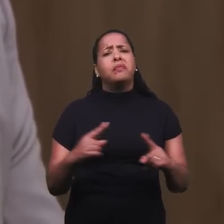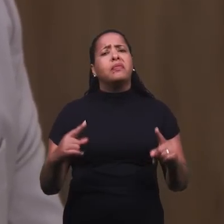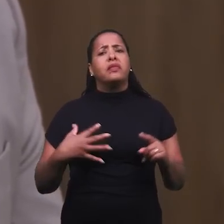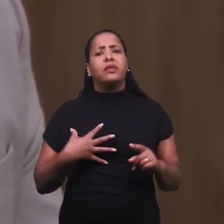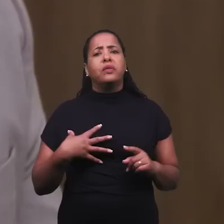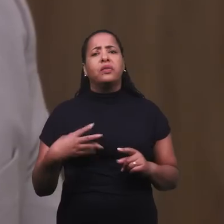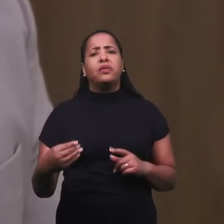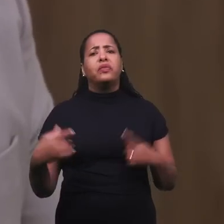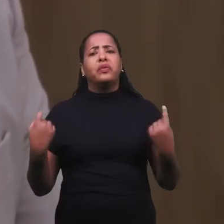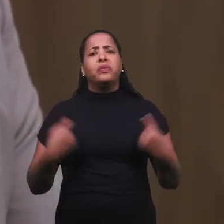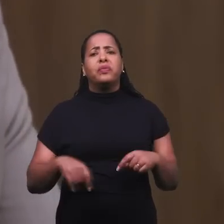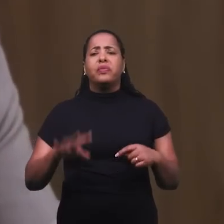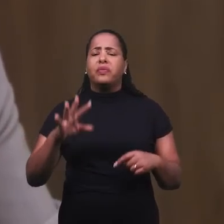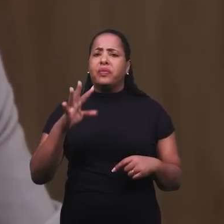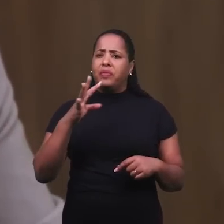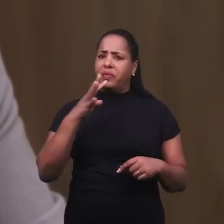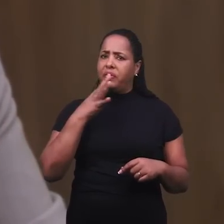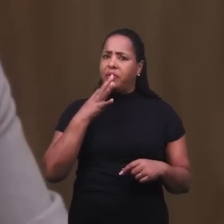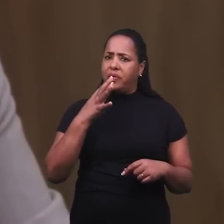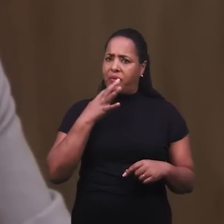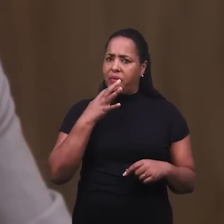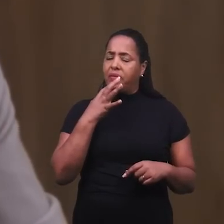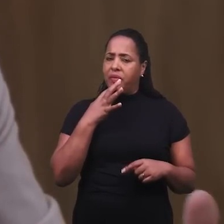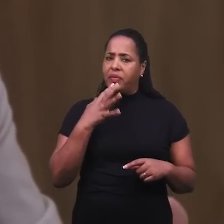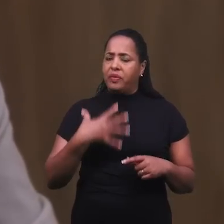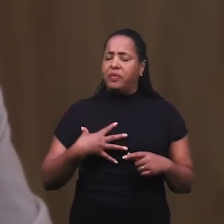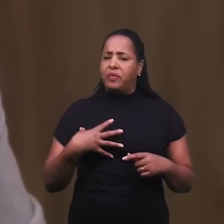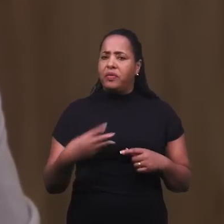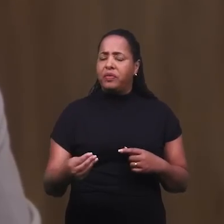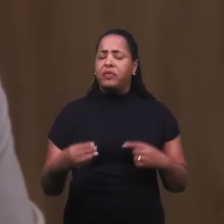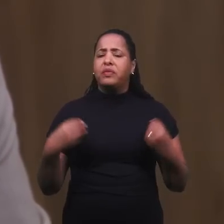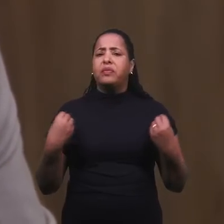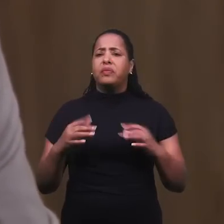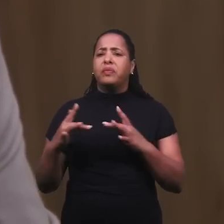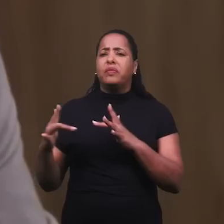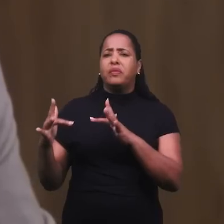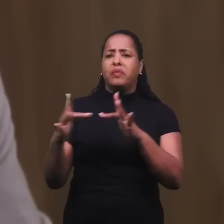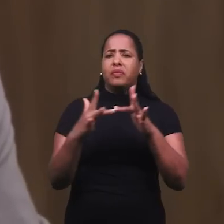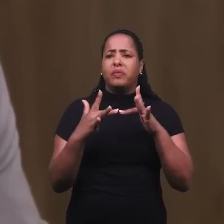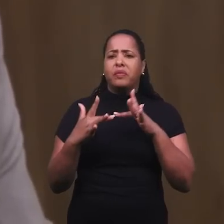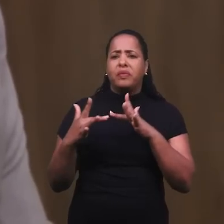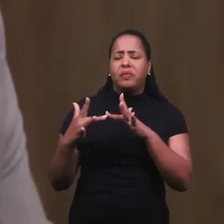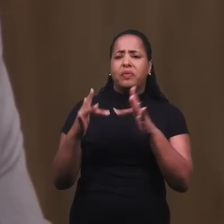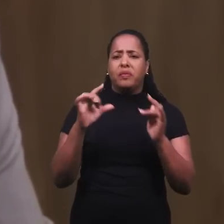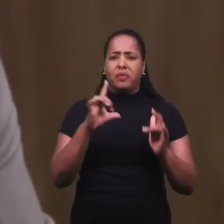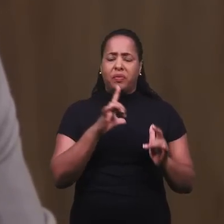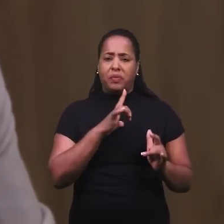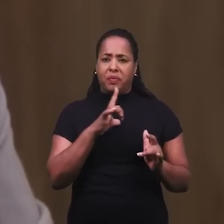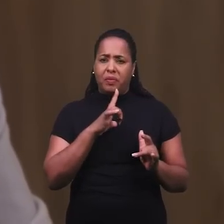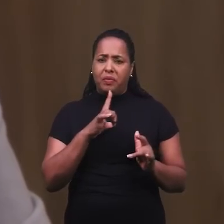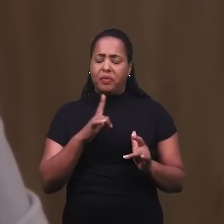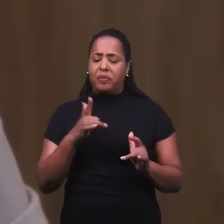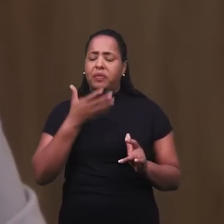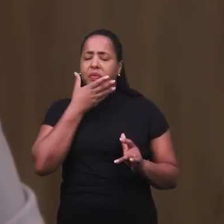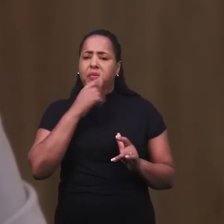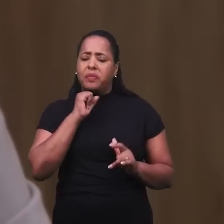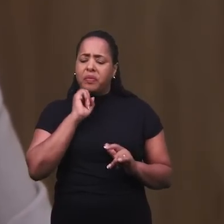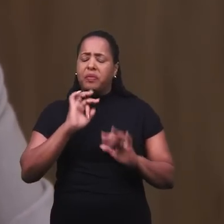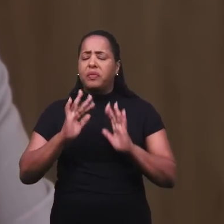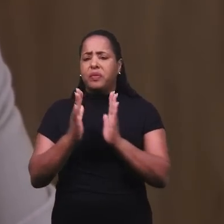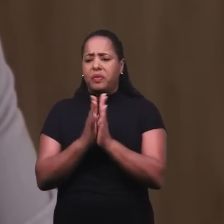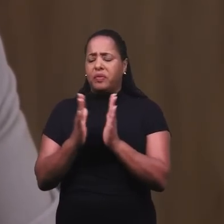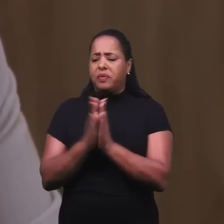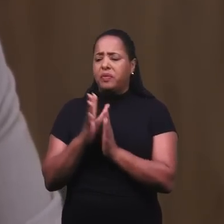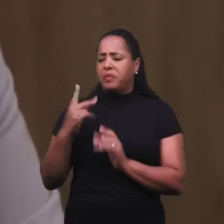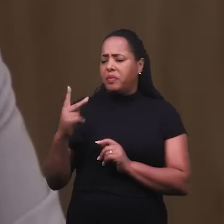filhos precisam saber disso. Os filhos precisam ter esse contato com os pais. Do pai falar, meu filho, vamos